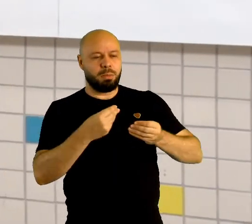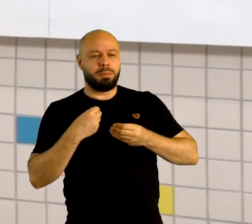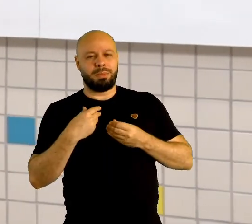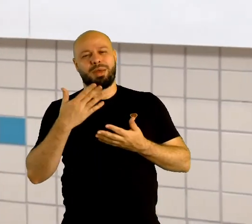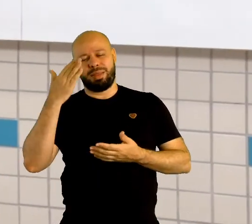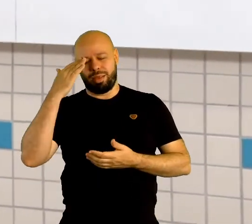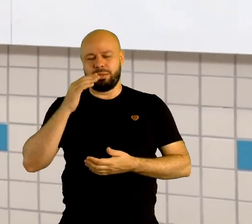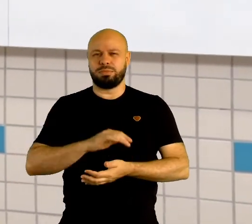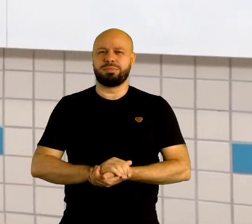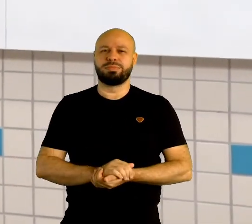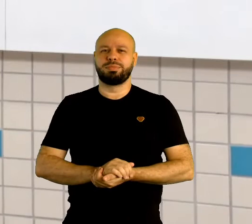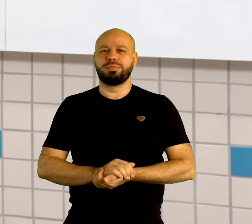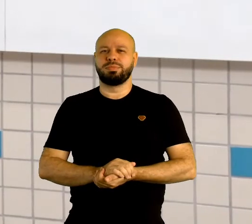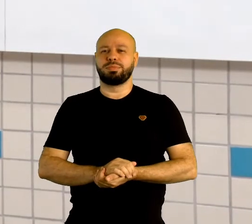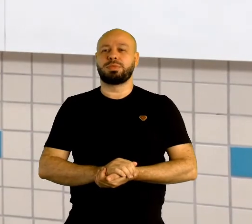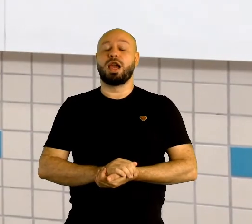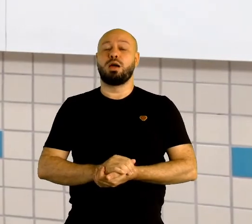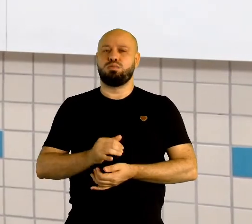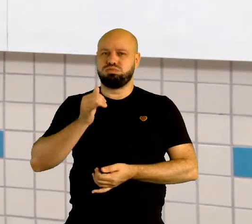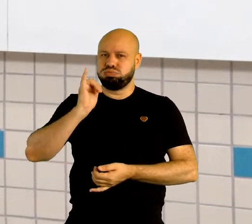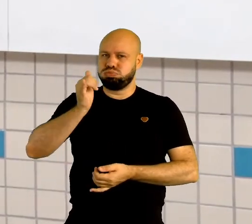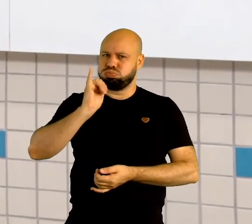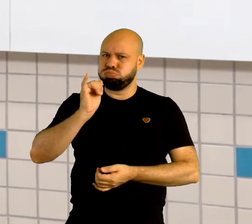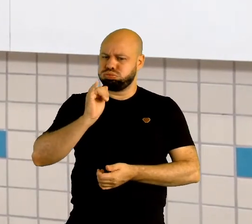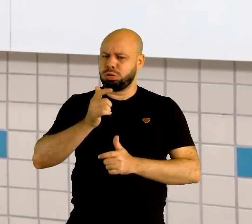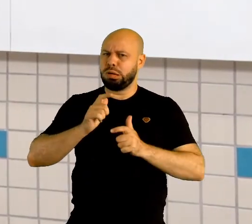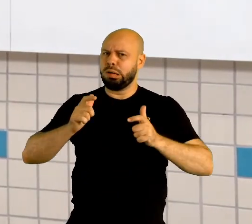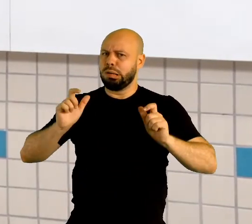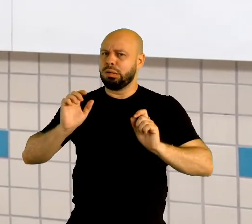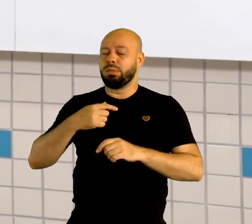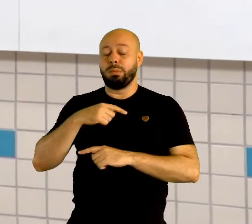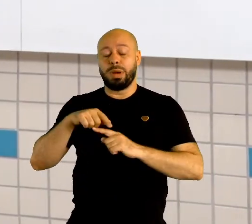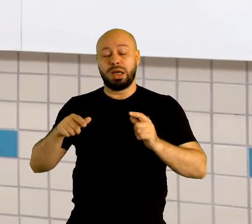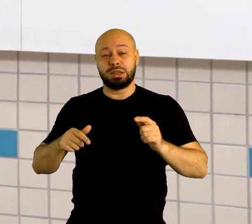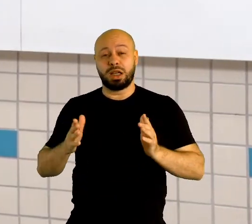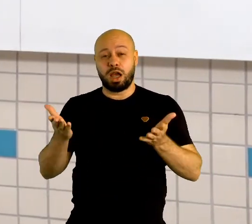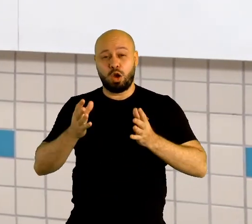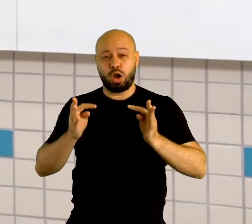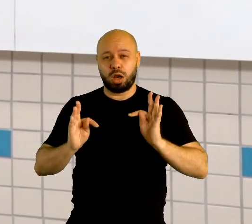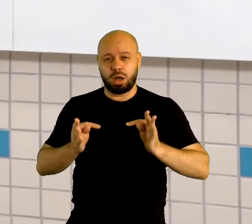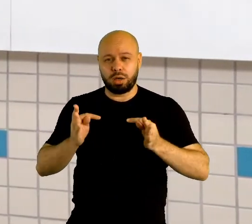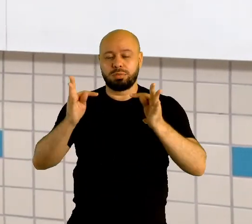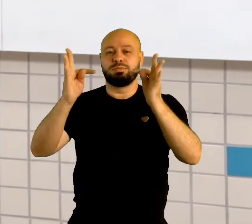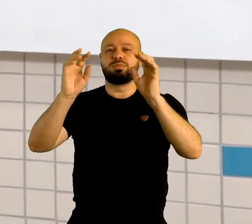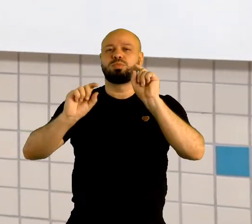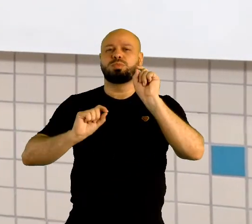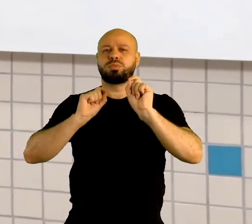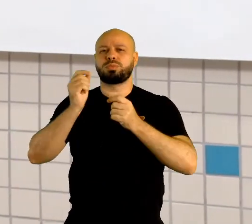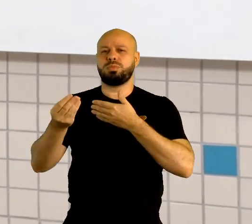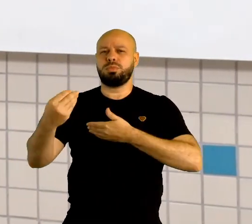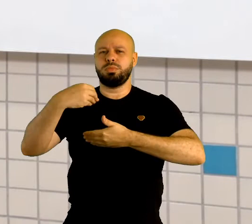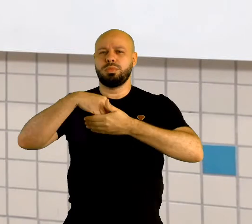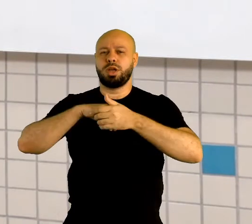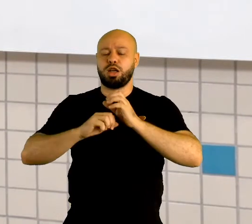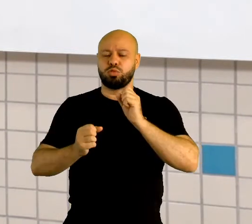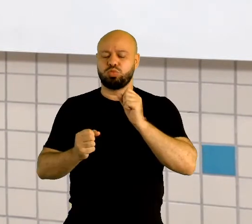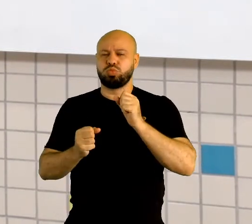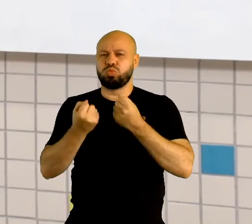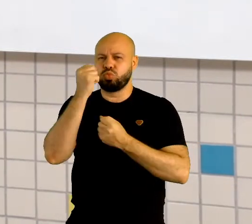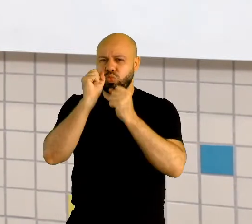informação, e agora a gente vai falar sobre as tecnologias que são utilizadas na